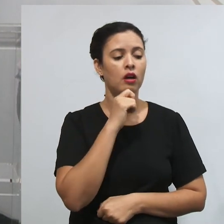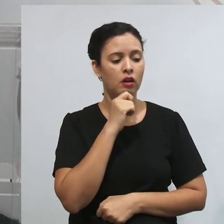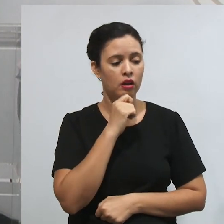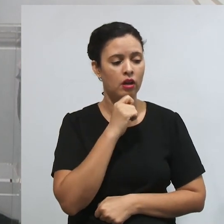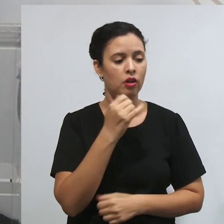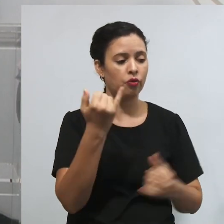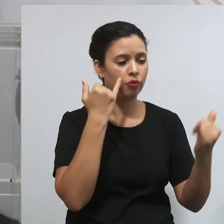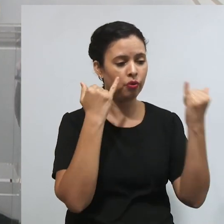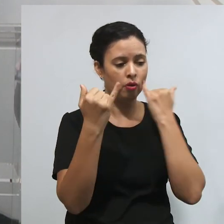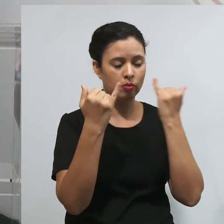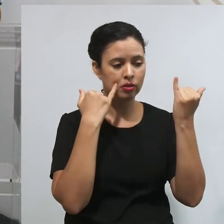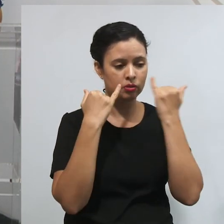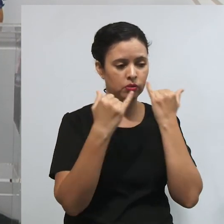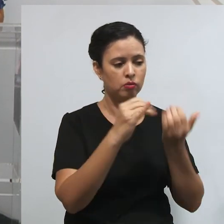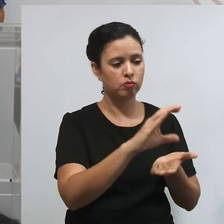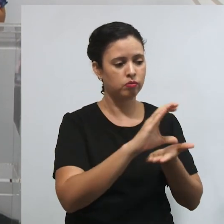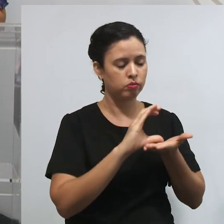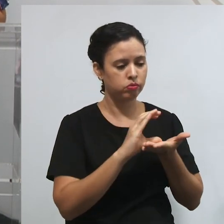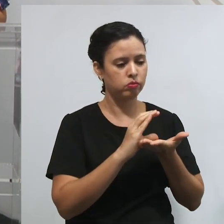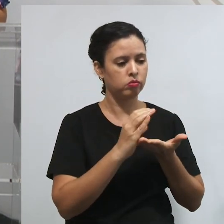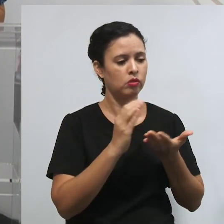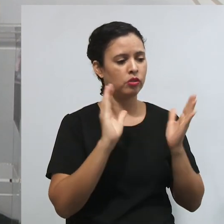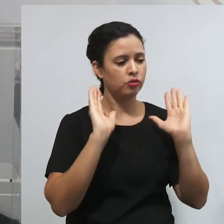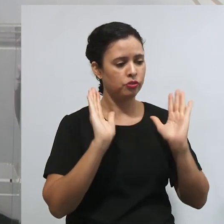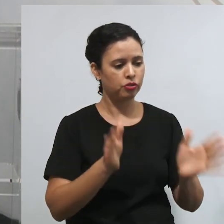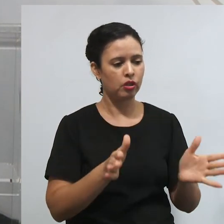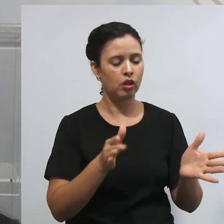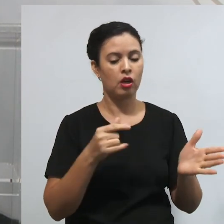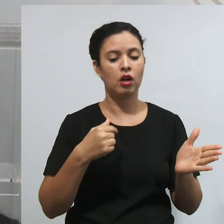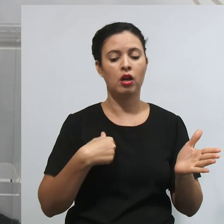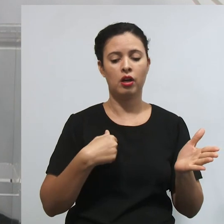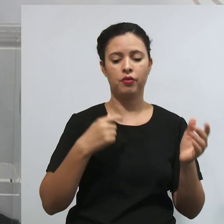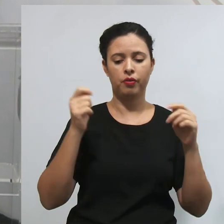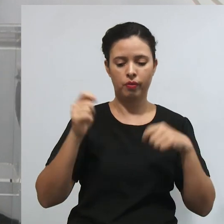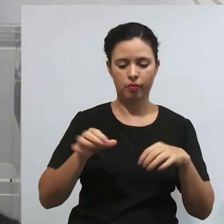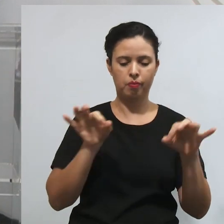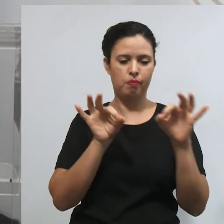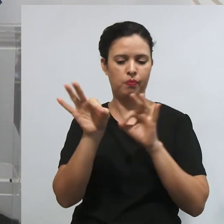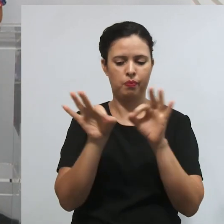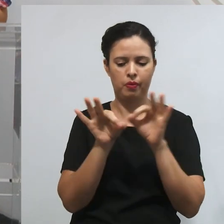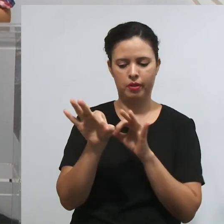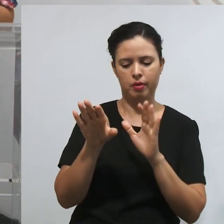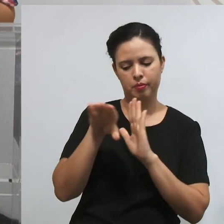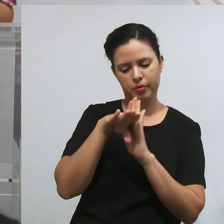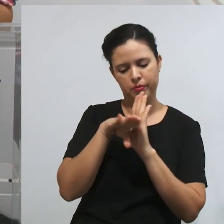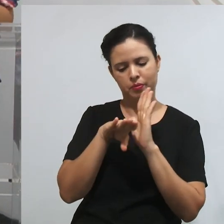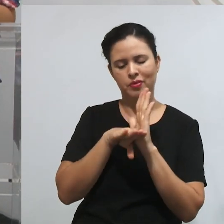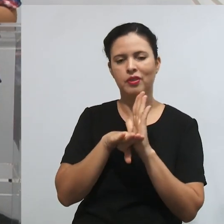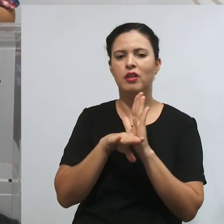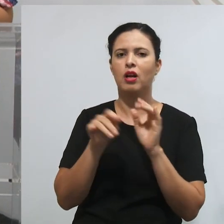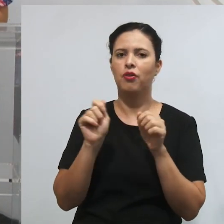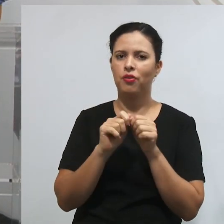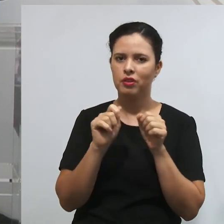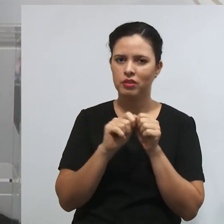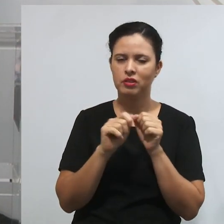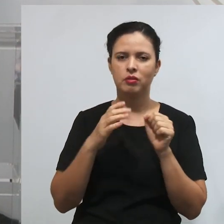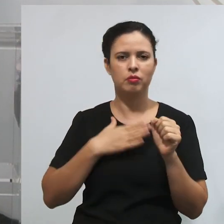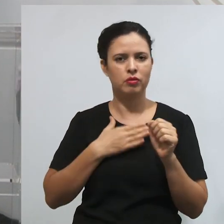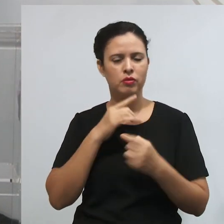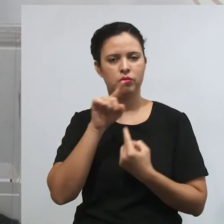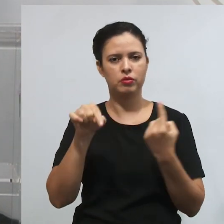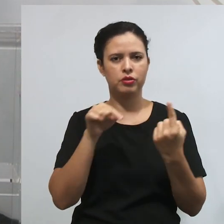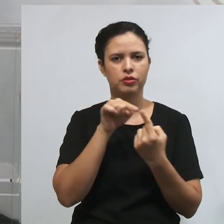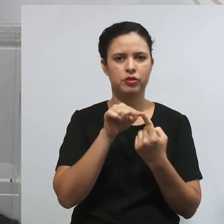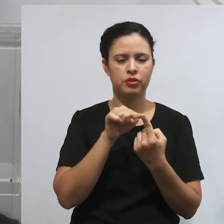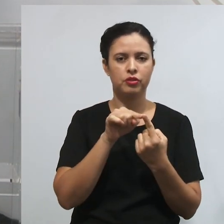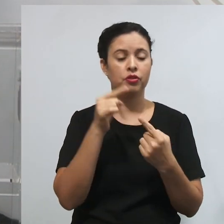de partida. Dali eu sair e eu poder dizer que eu posso construir objetivos e dizer, ele